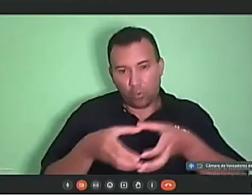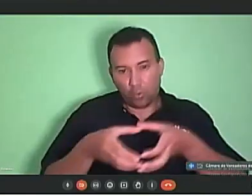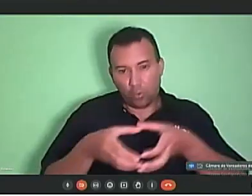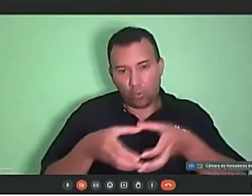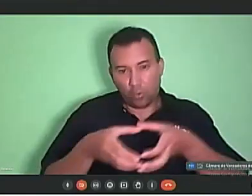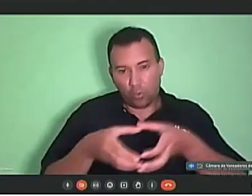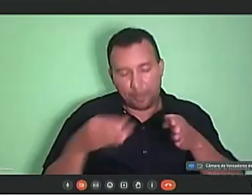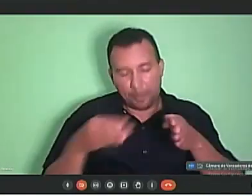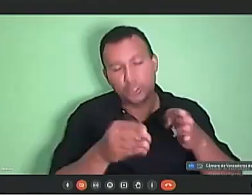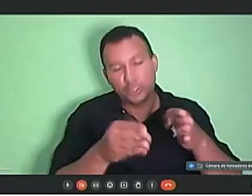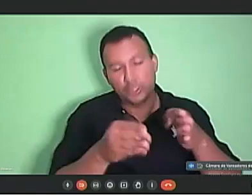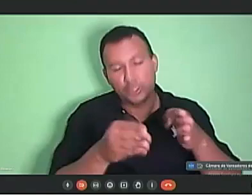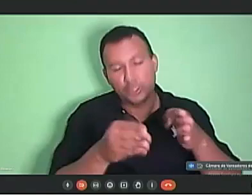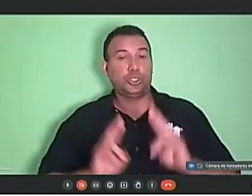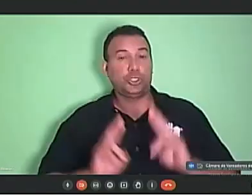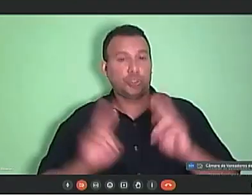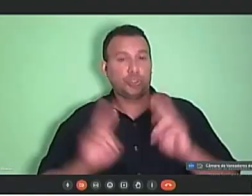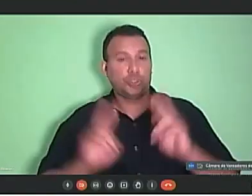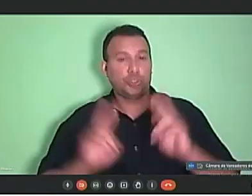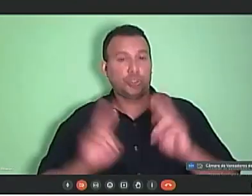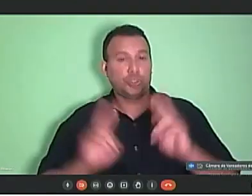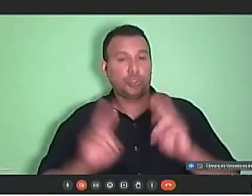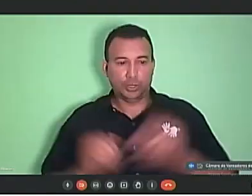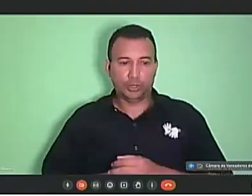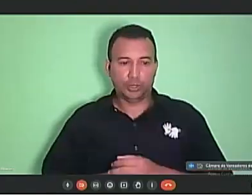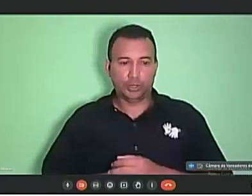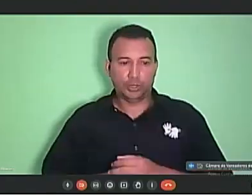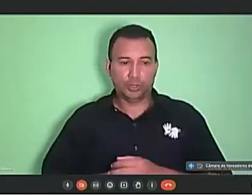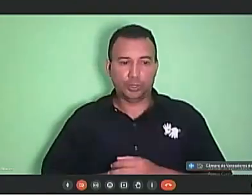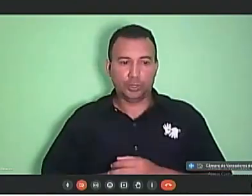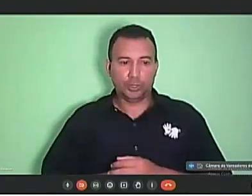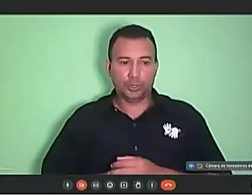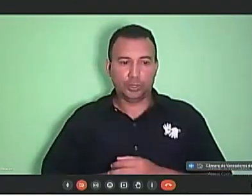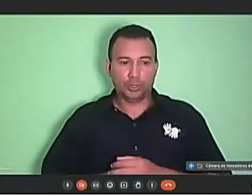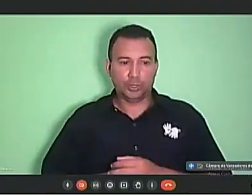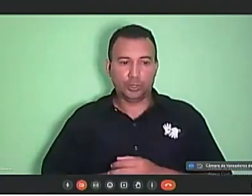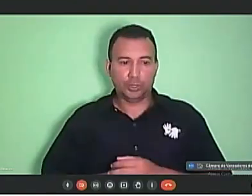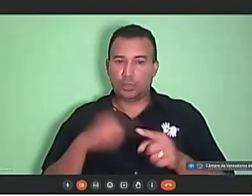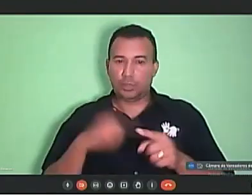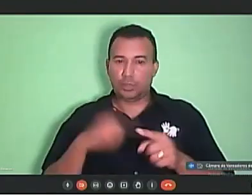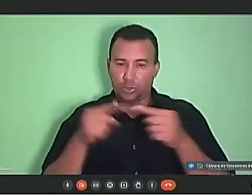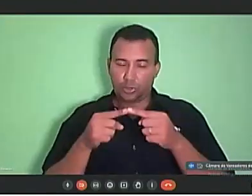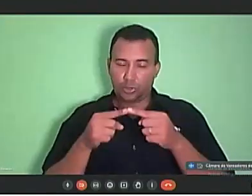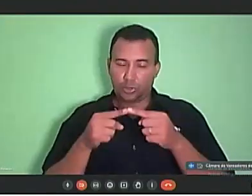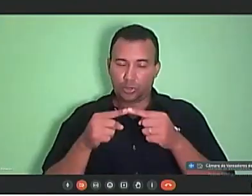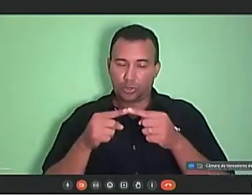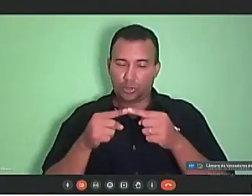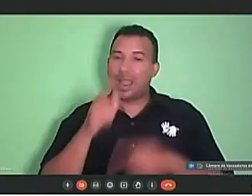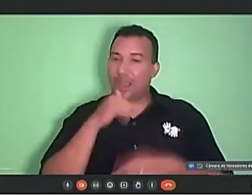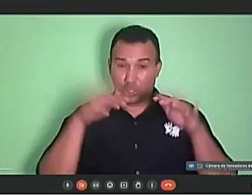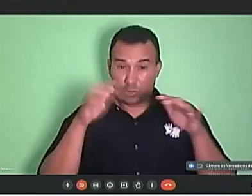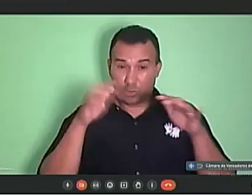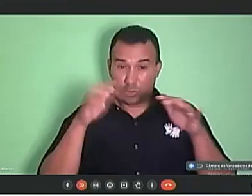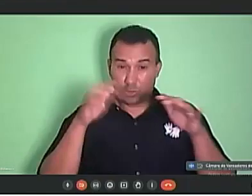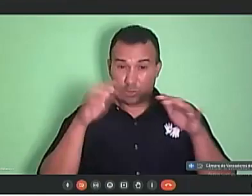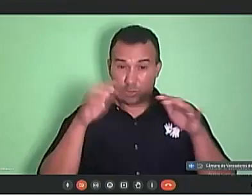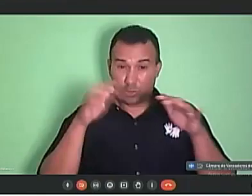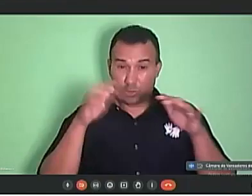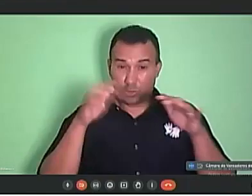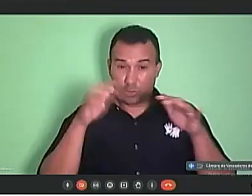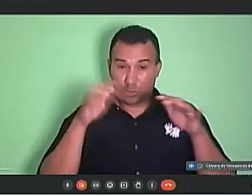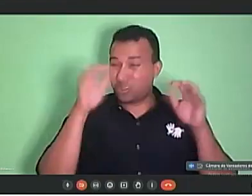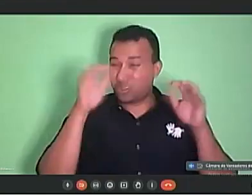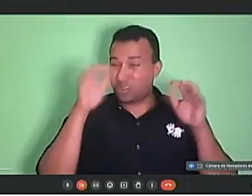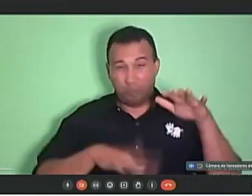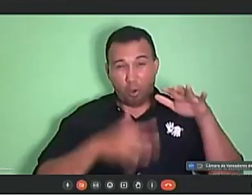sistema abaixo da cota 748, com o objetivo de escoar a água da chuva durante o pico das cheias, escoando a água da